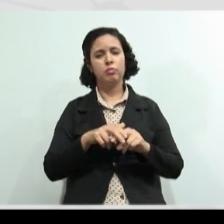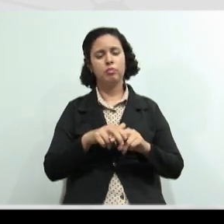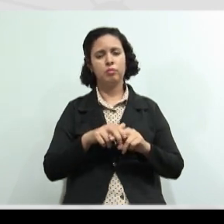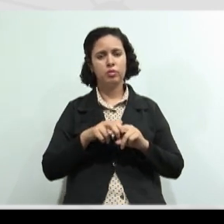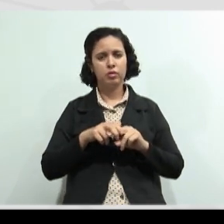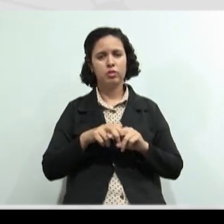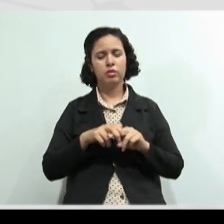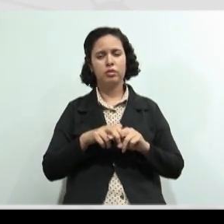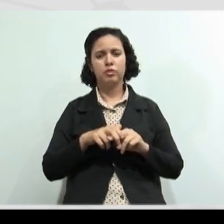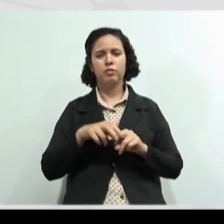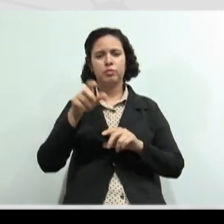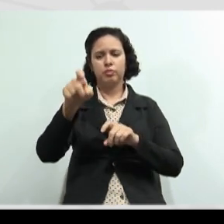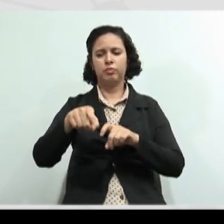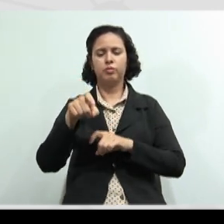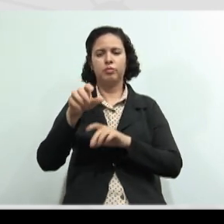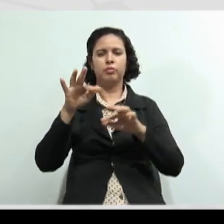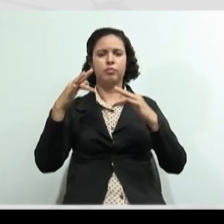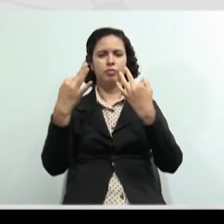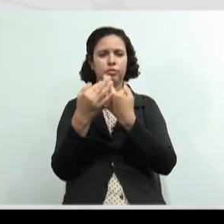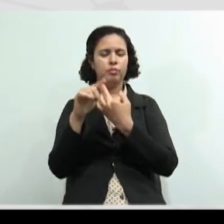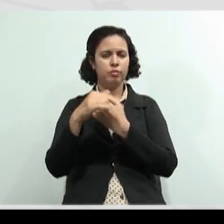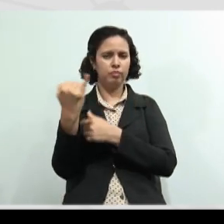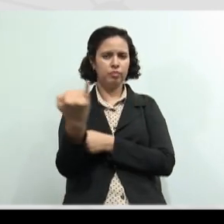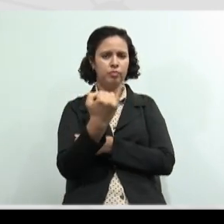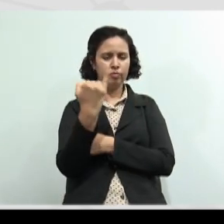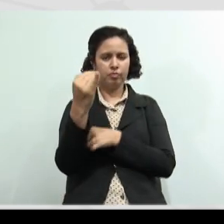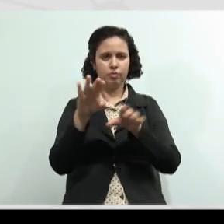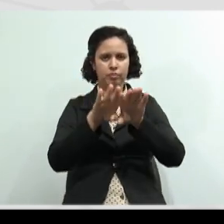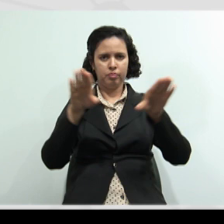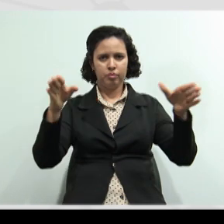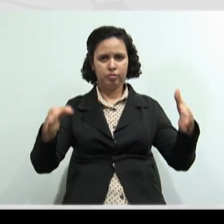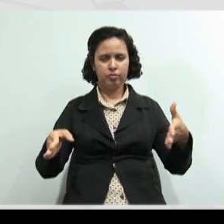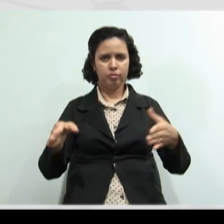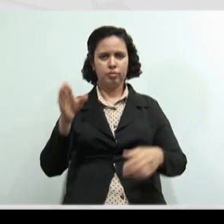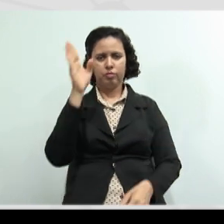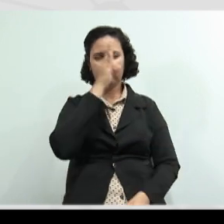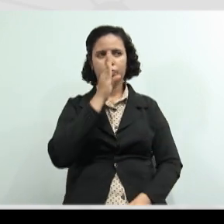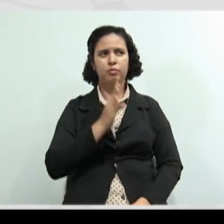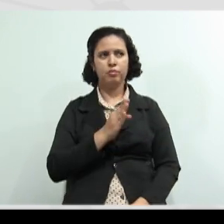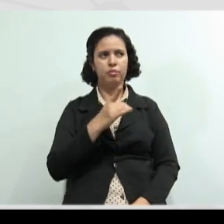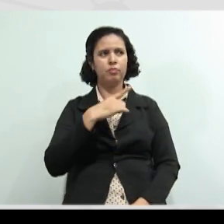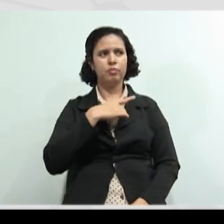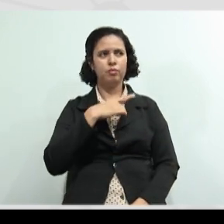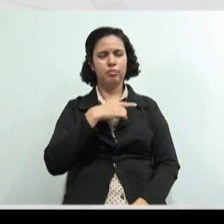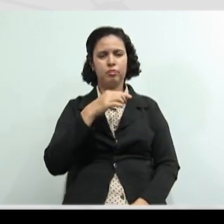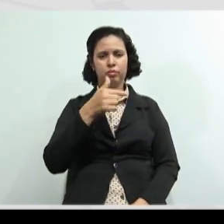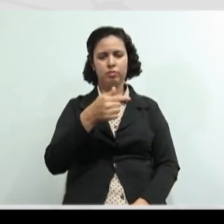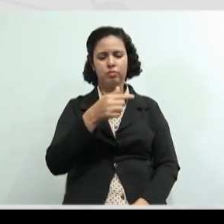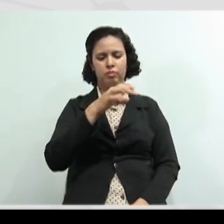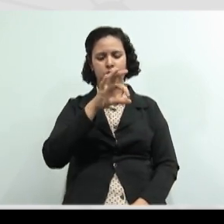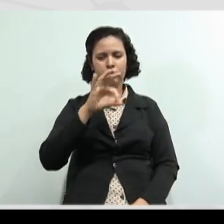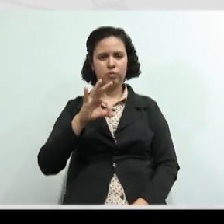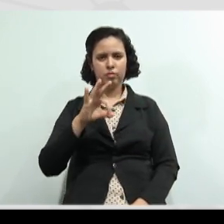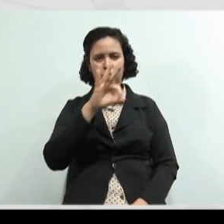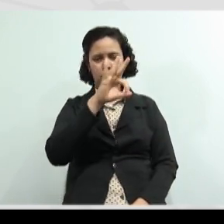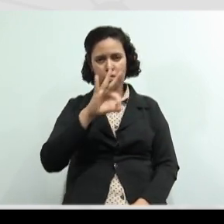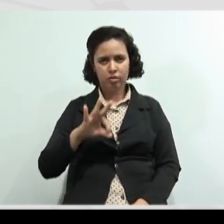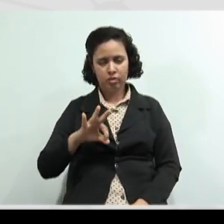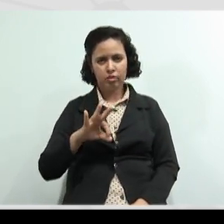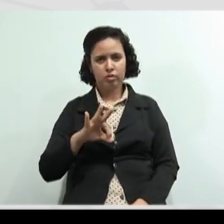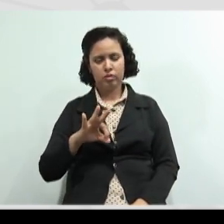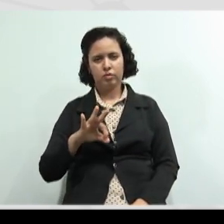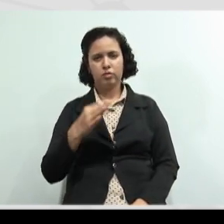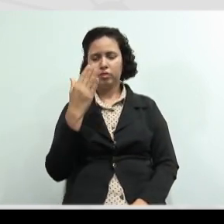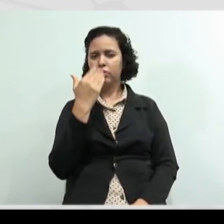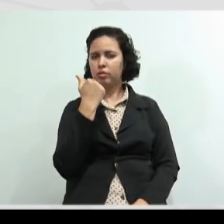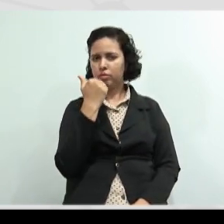é fundamental na composição da mesa do brasileiro, pois produz cerca de 70% de nossa cesta básica. Quando a